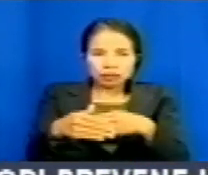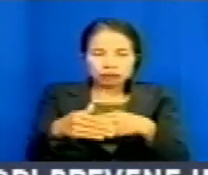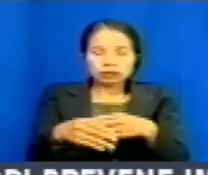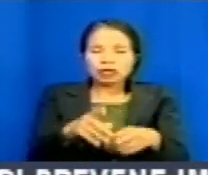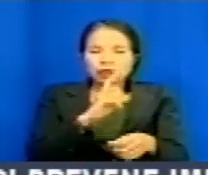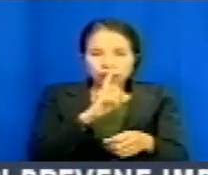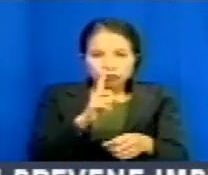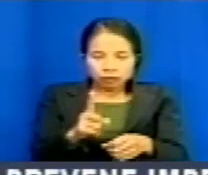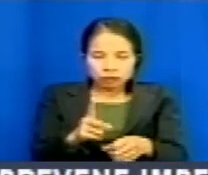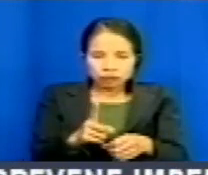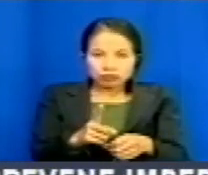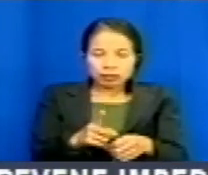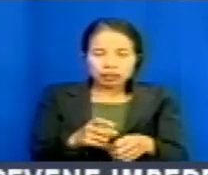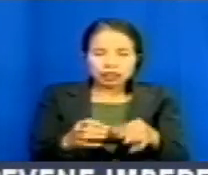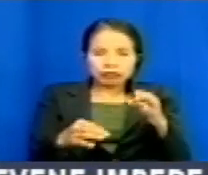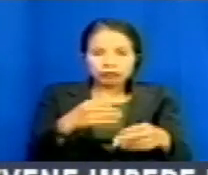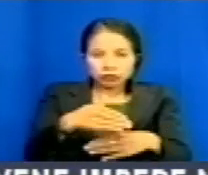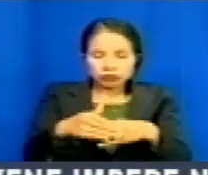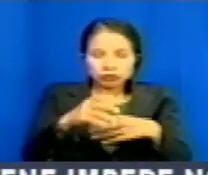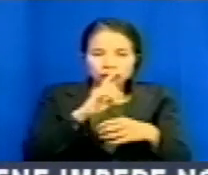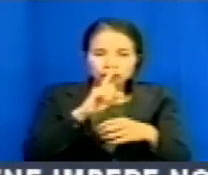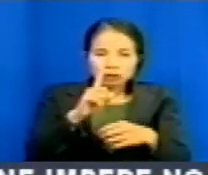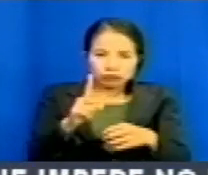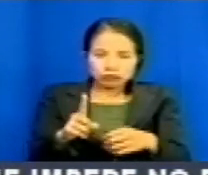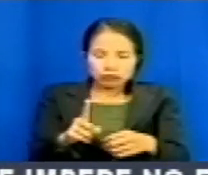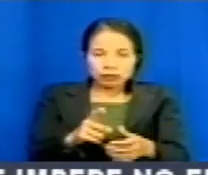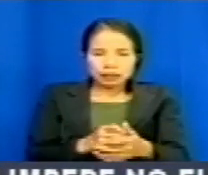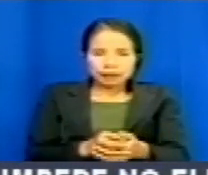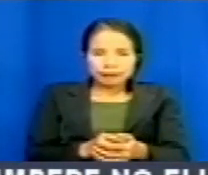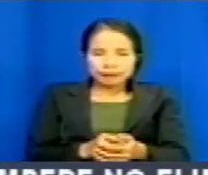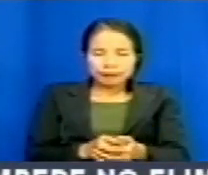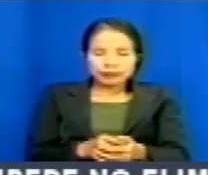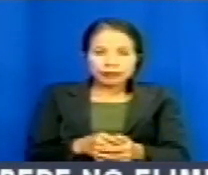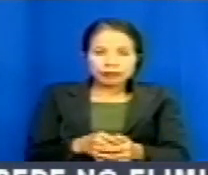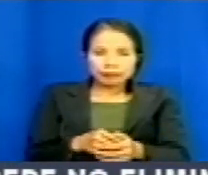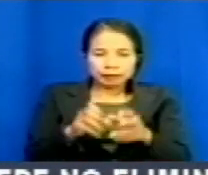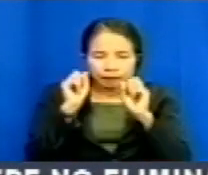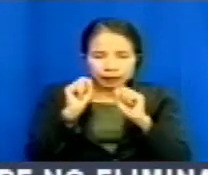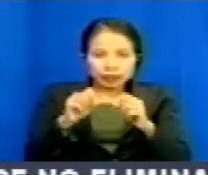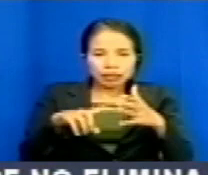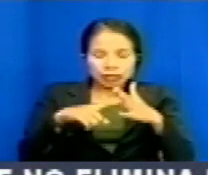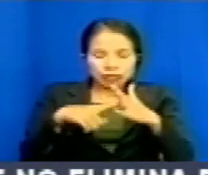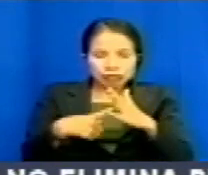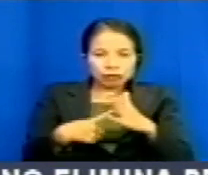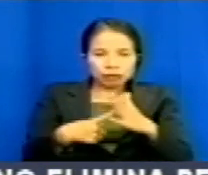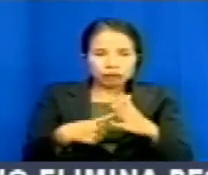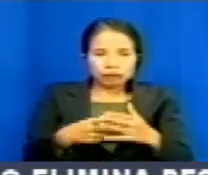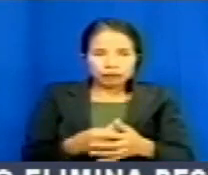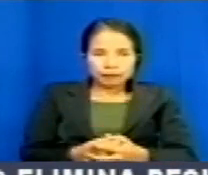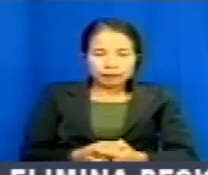na calae vai hira quando processo serne la olosa na pronto aí te bele a ho e tenia processo